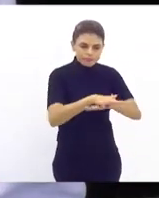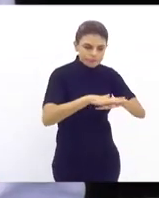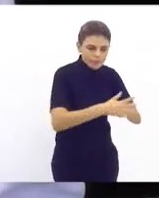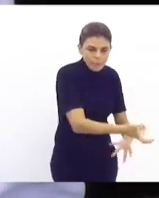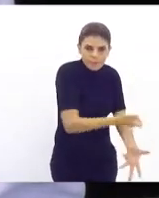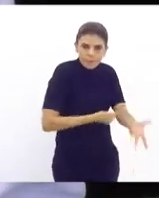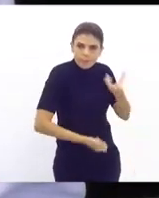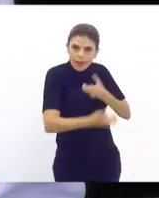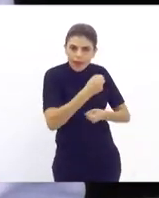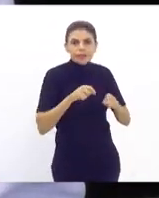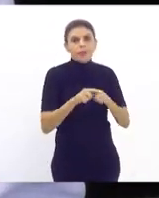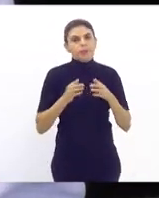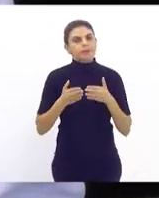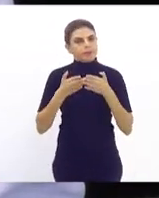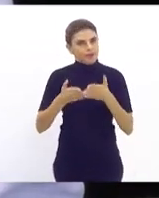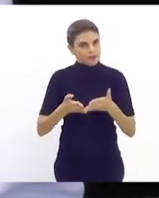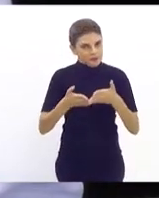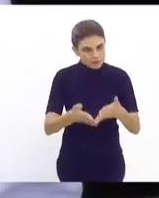engano,